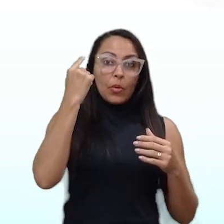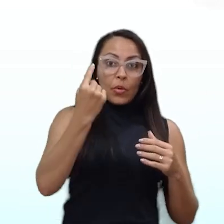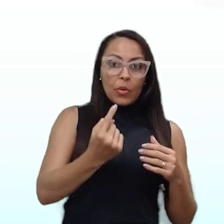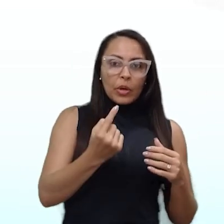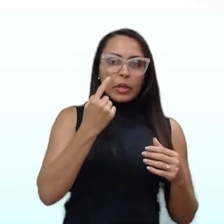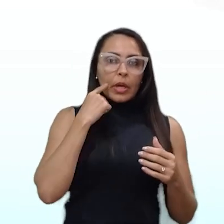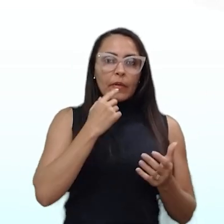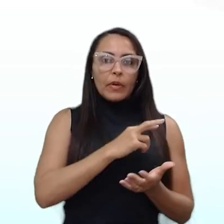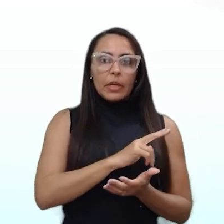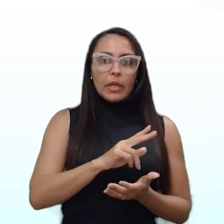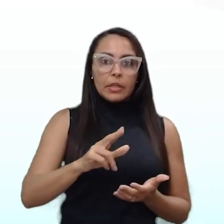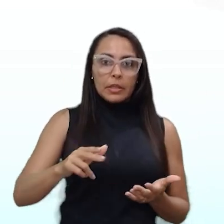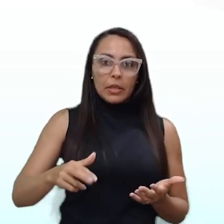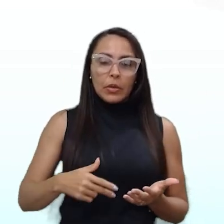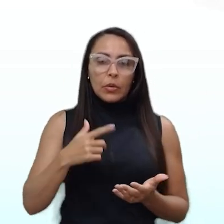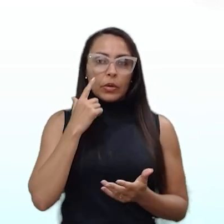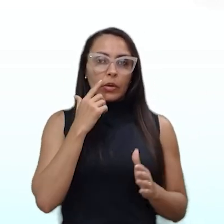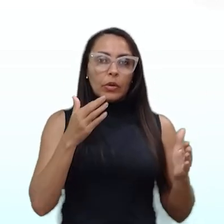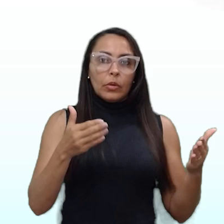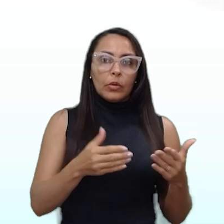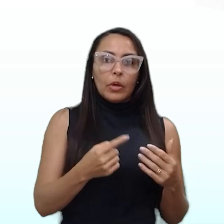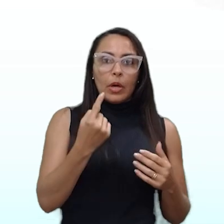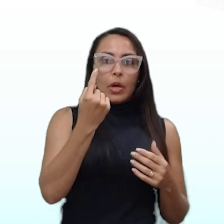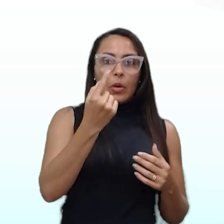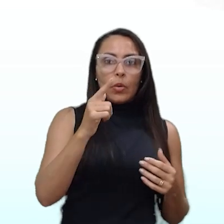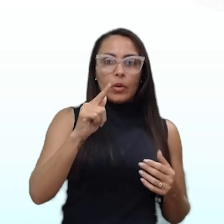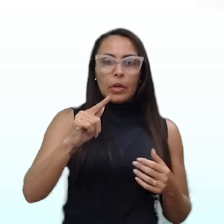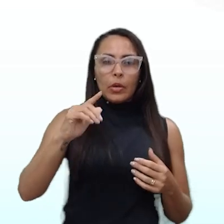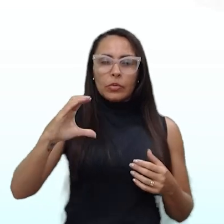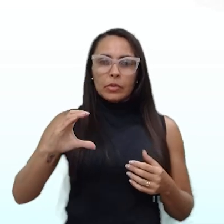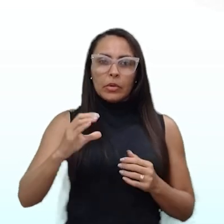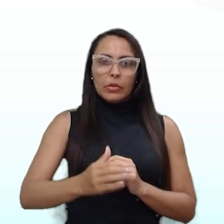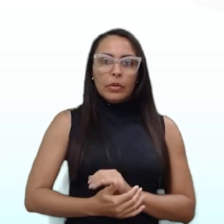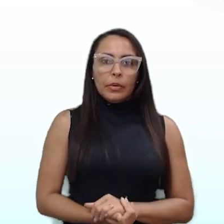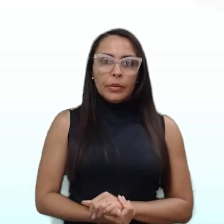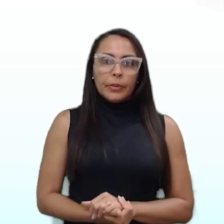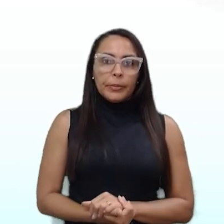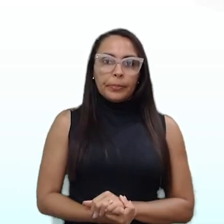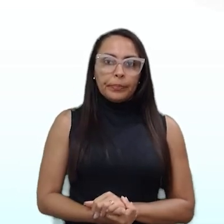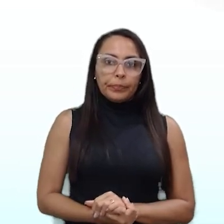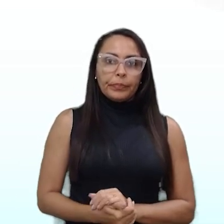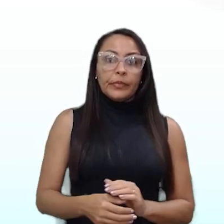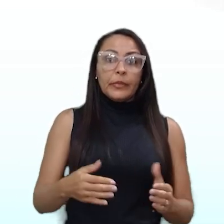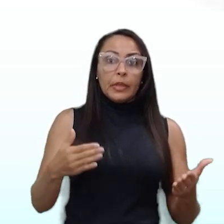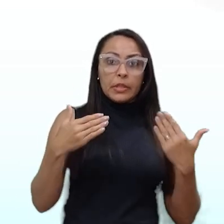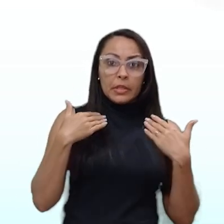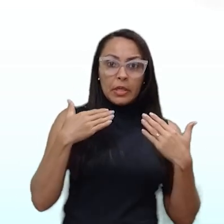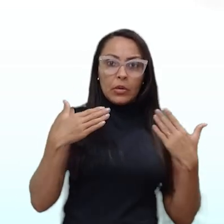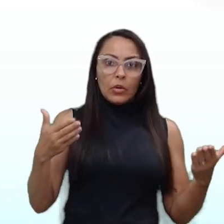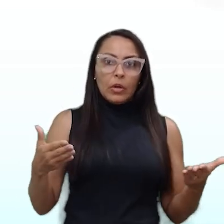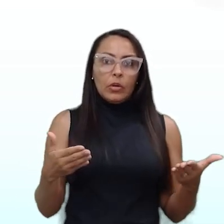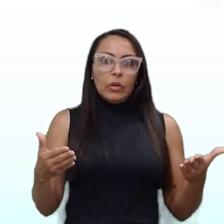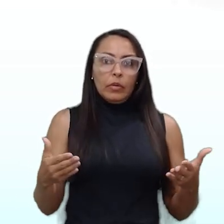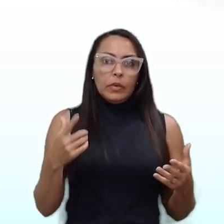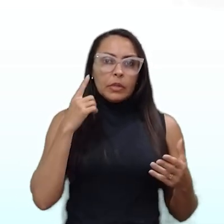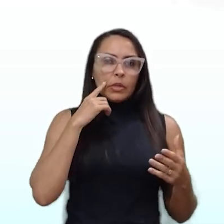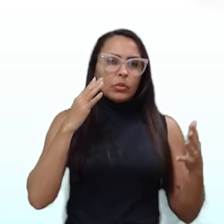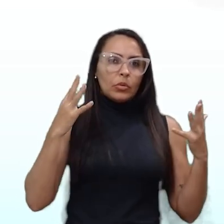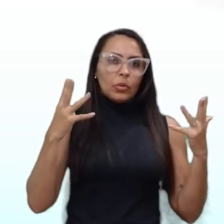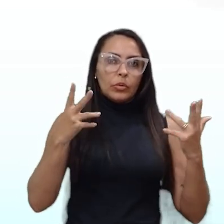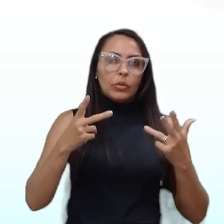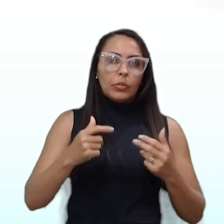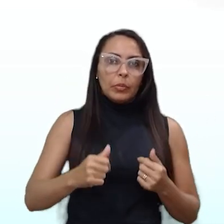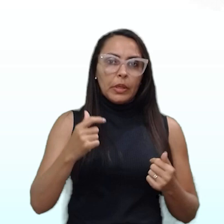que a variação da temperatura é 1 grau Celsius da água. Bom, esse calor da água, ele vai ser